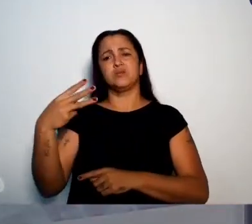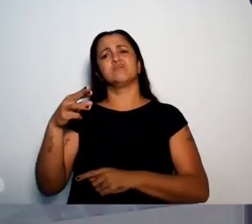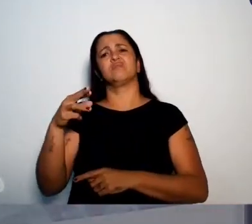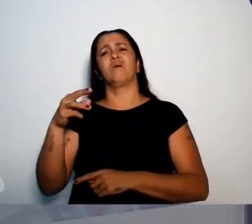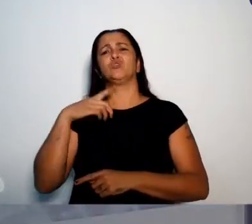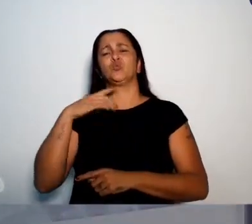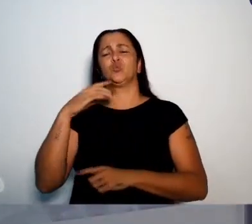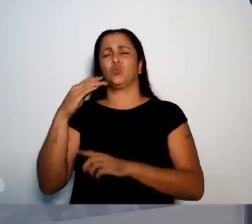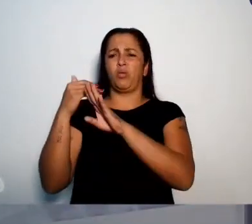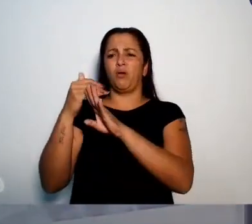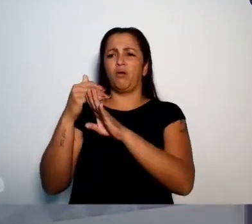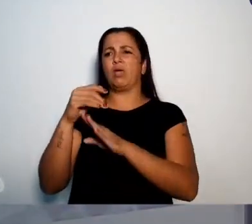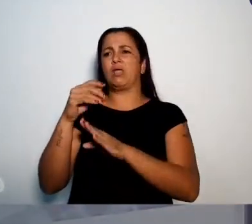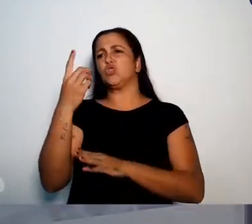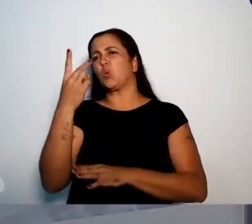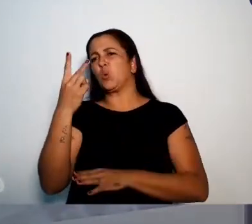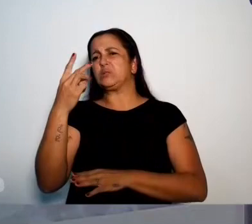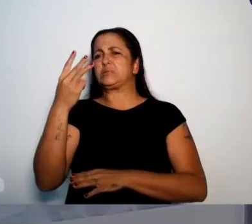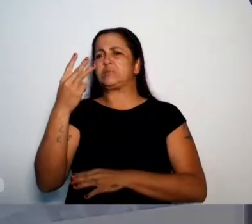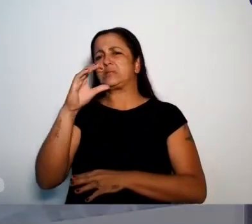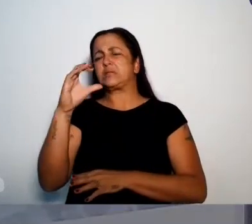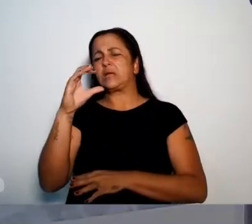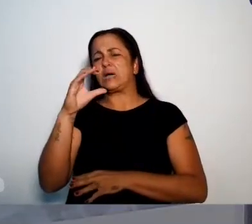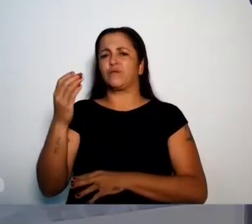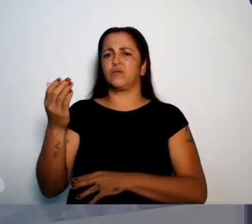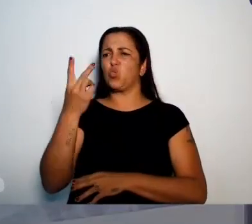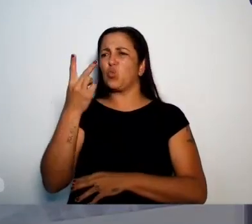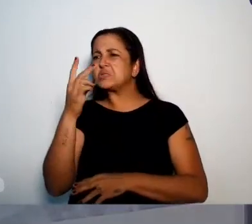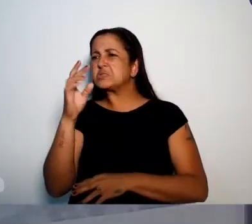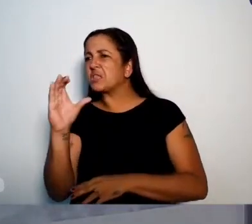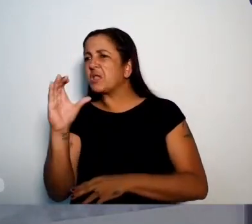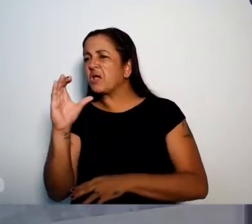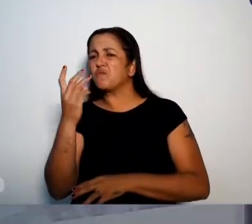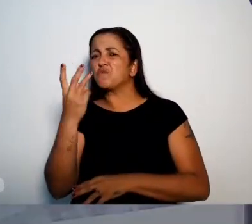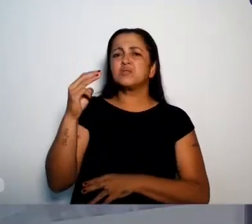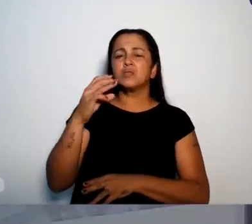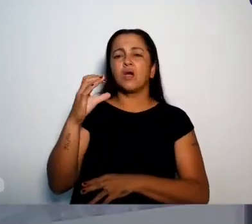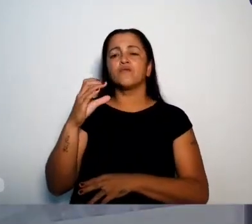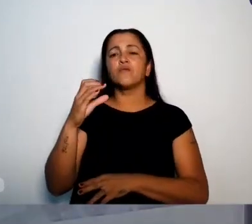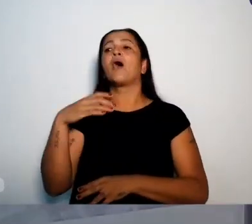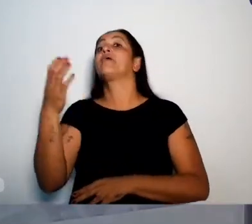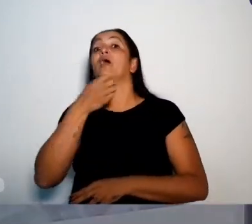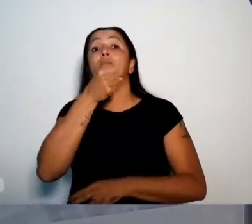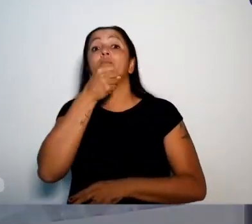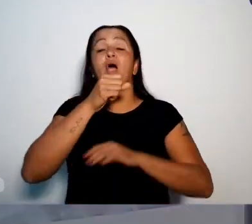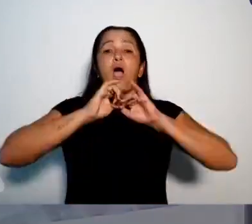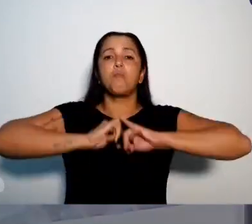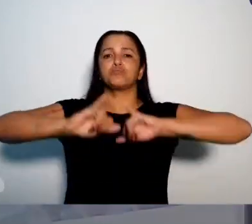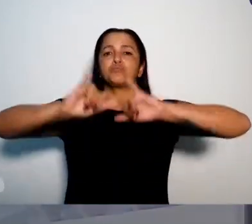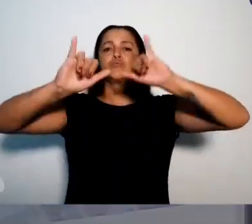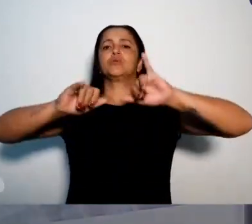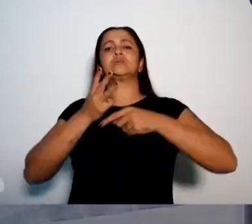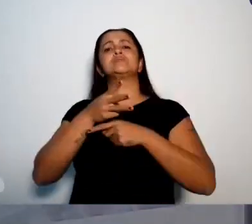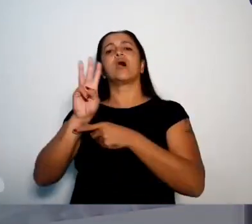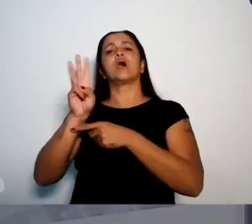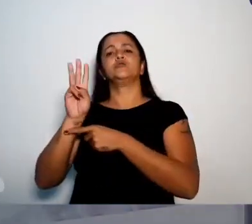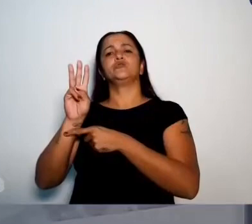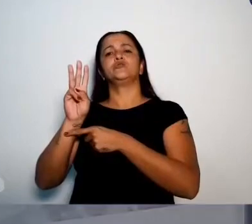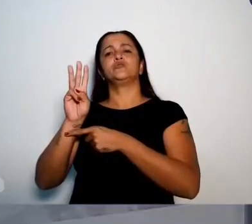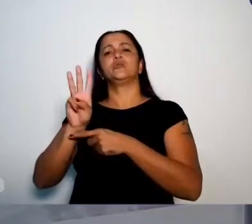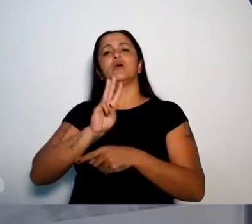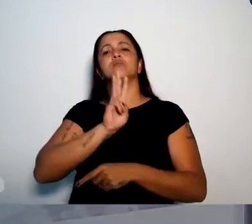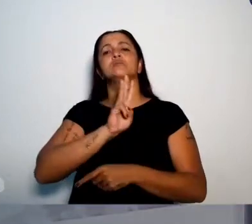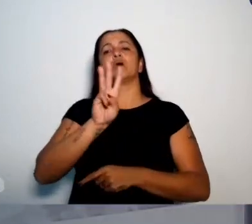né? Devagarzinho, para não sentir. E a imprensa? Cadê a imprensa, site? Quando é para falar do Abelardo, fica uma semana, um mês. Sai